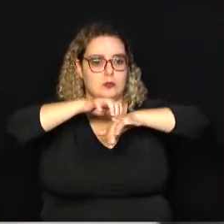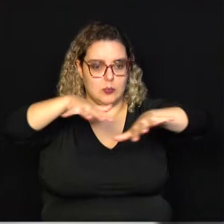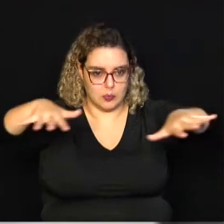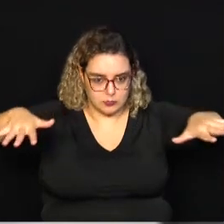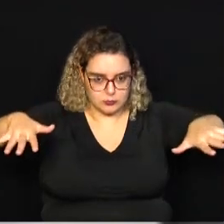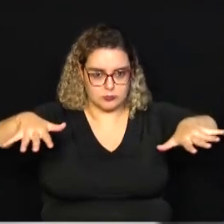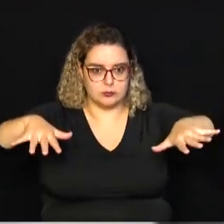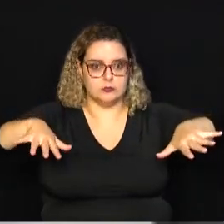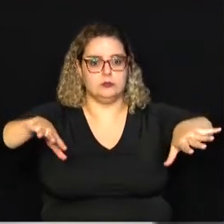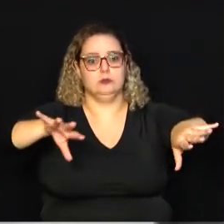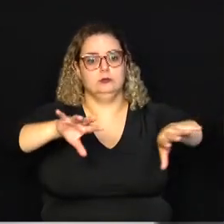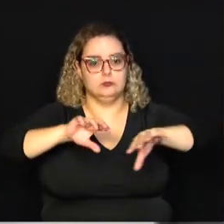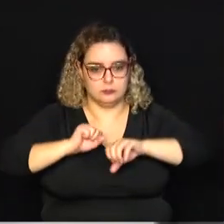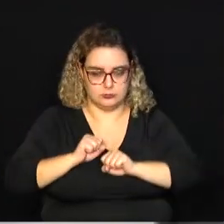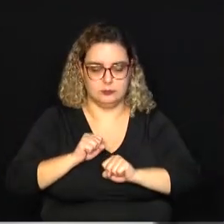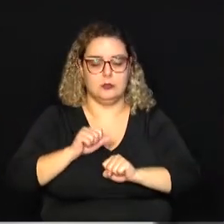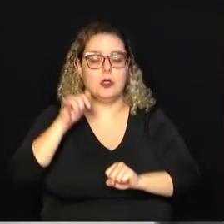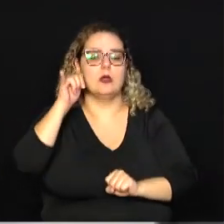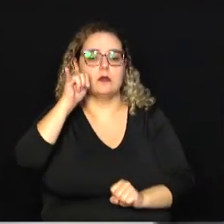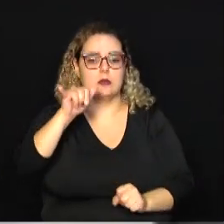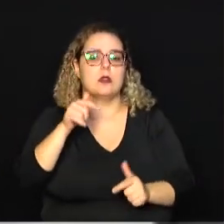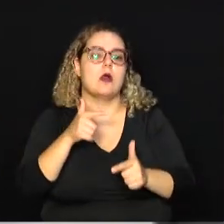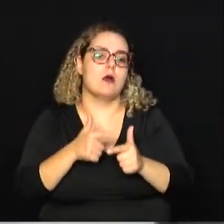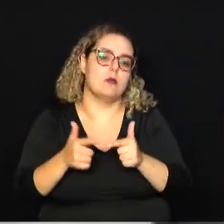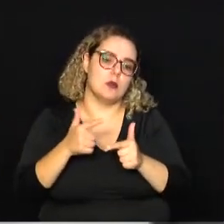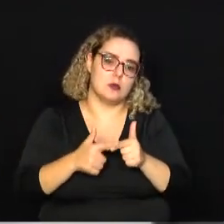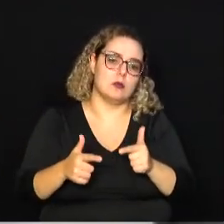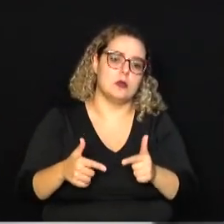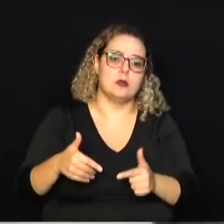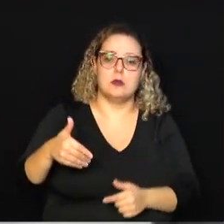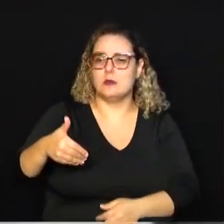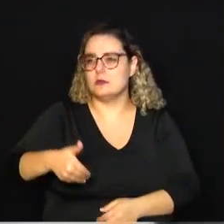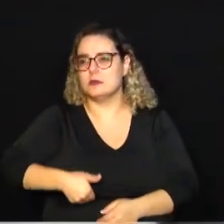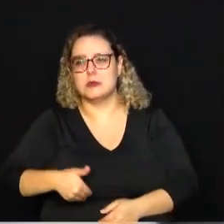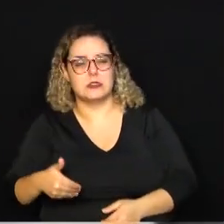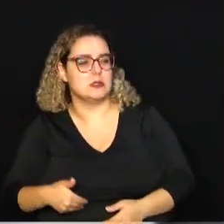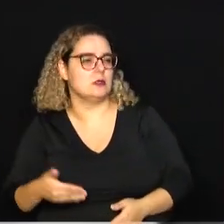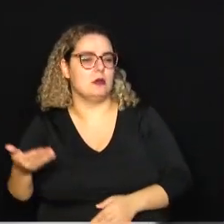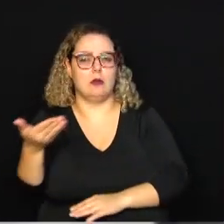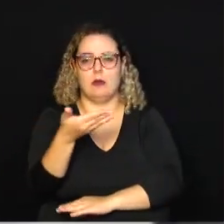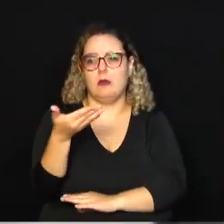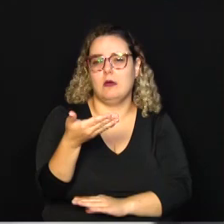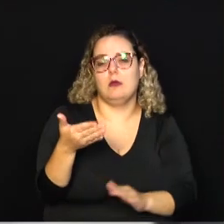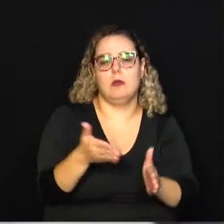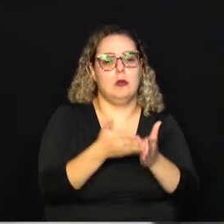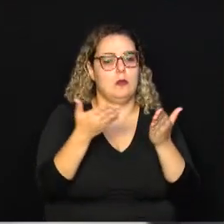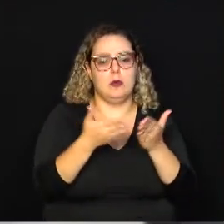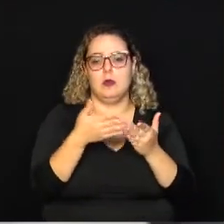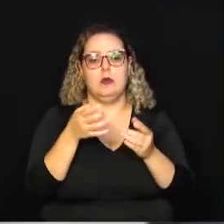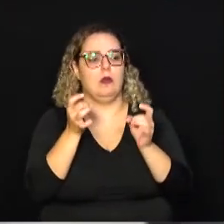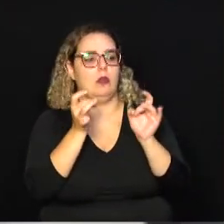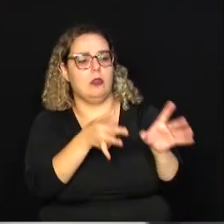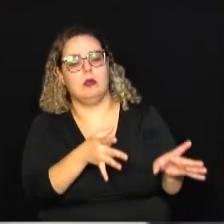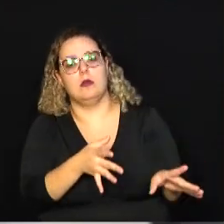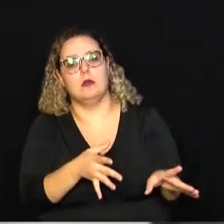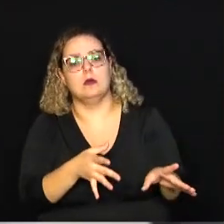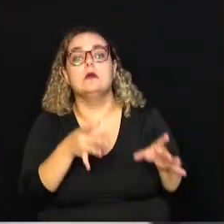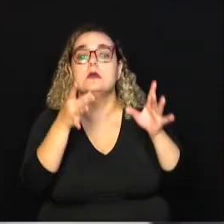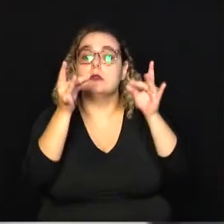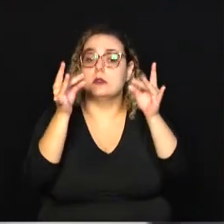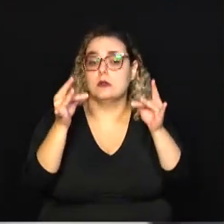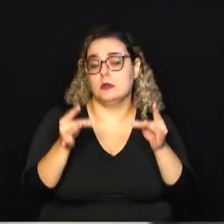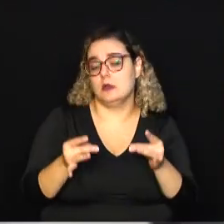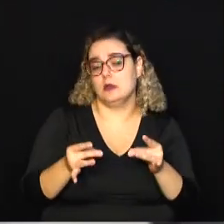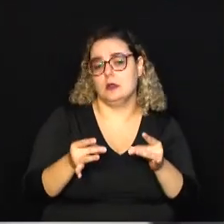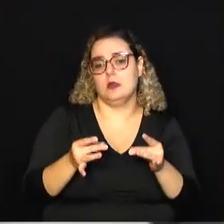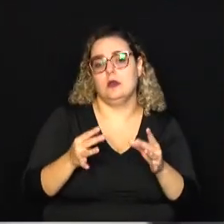mais contundentes para prevenir as situações de miséria, pobreza, abandono, e diminuir, mitigar